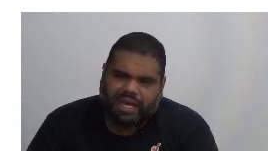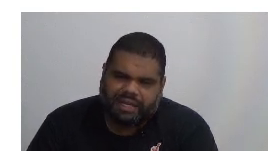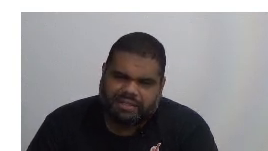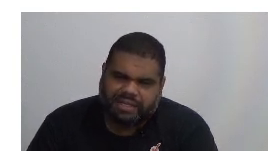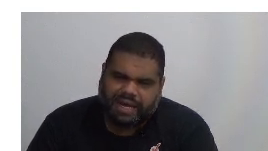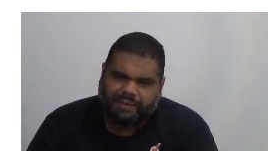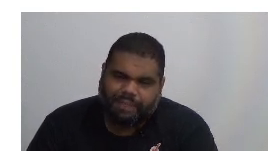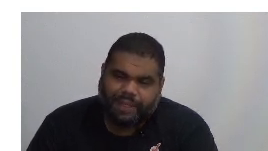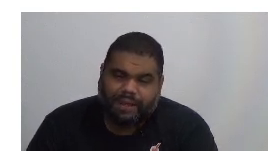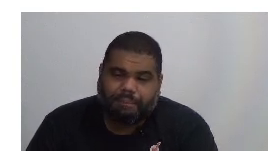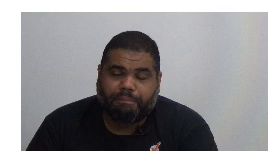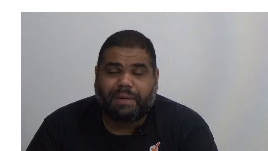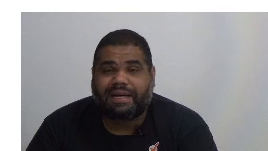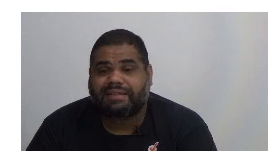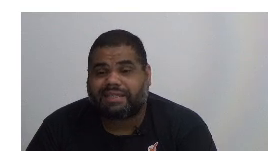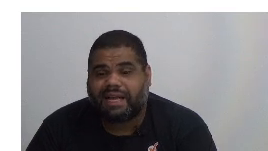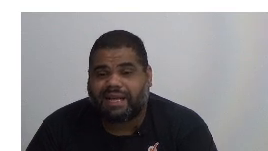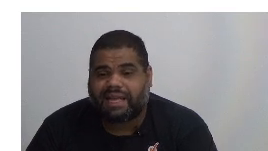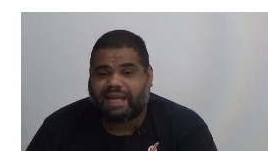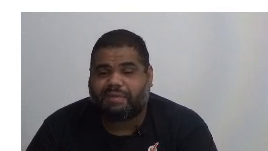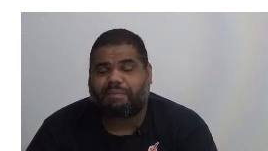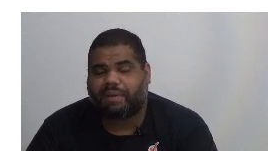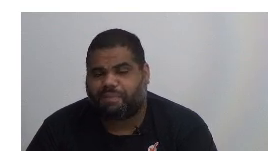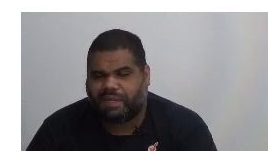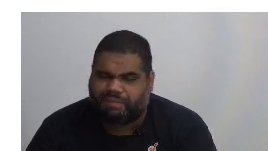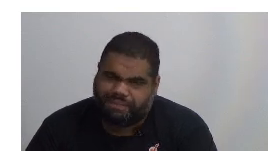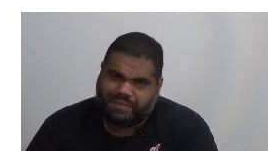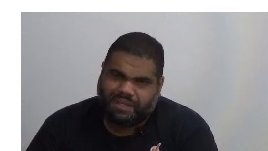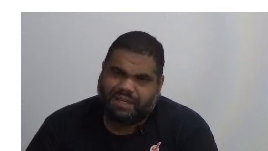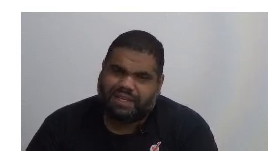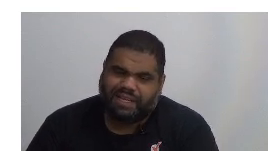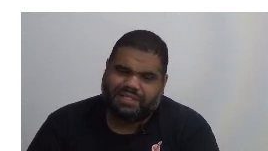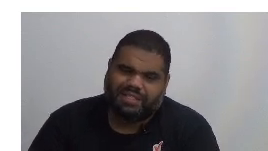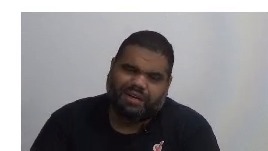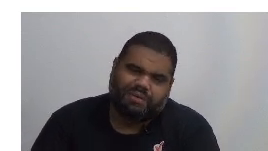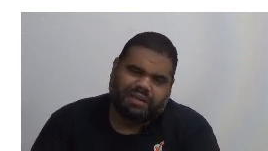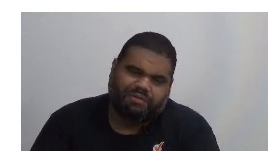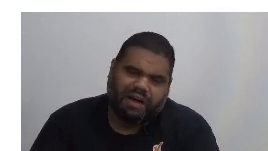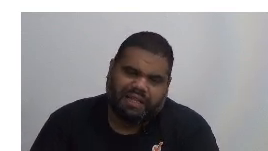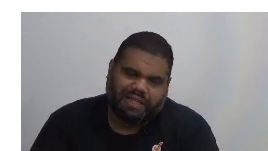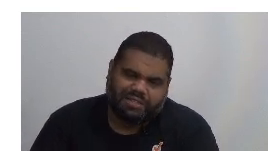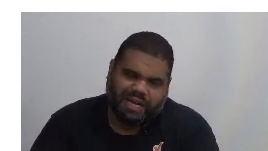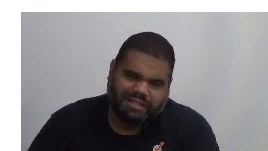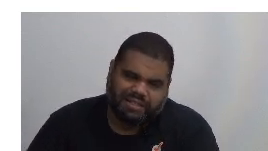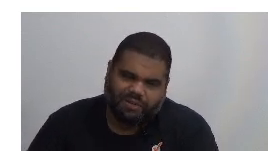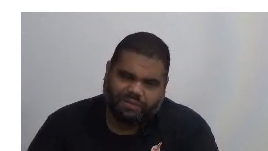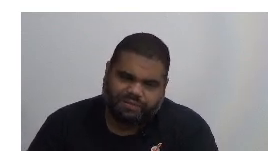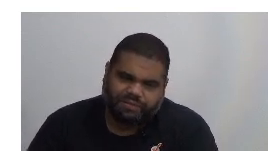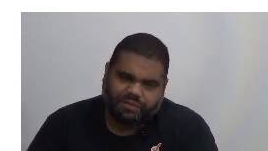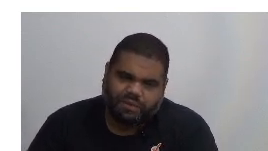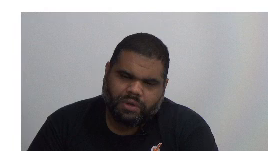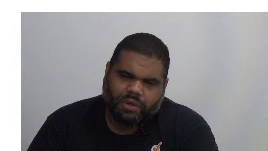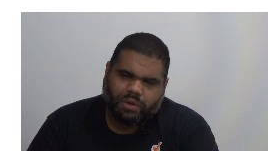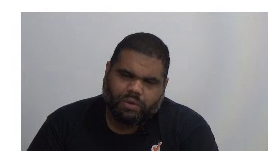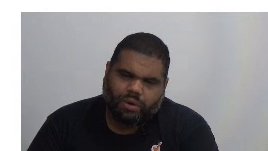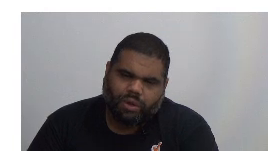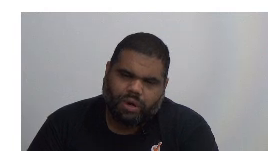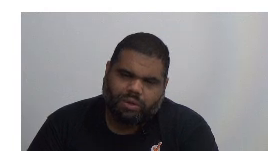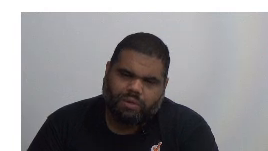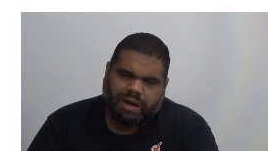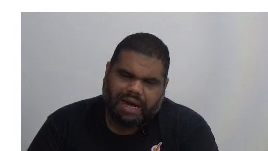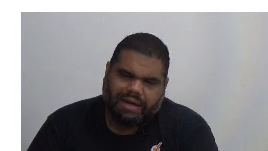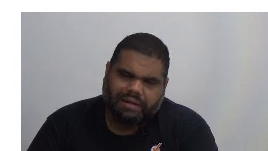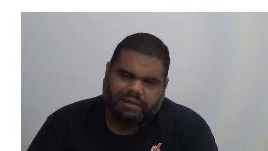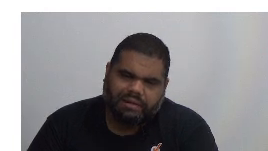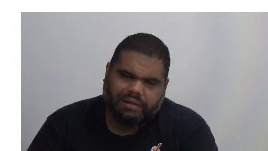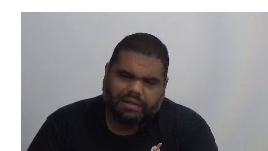de mulheres é mantra MPP. Questão que fala de razão,